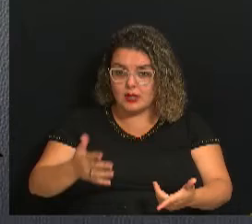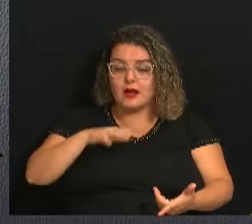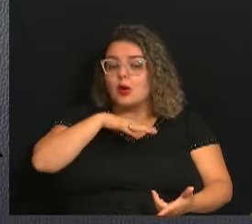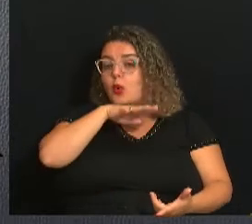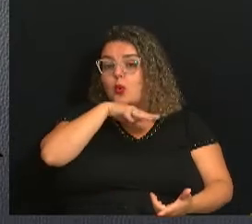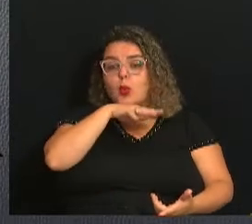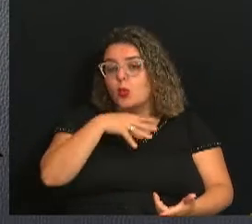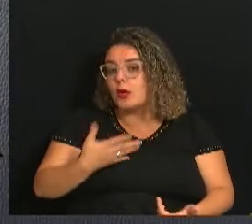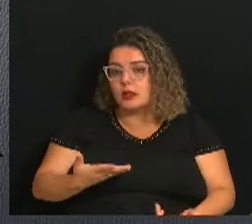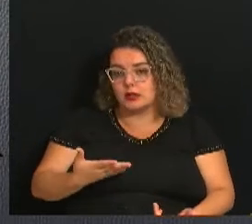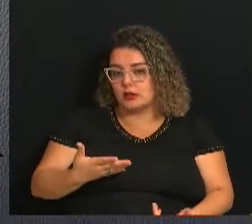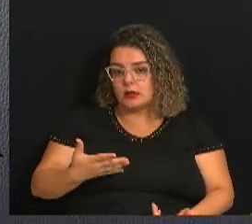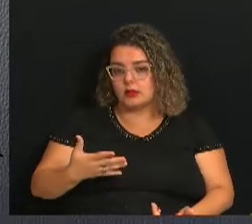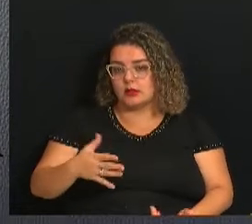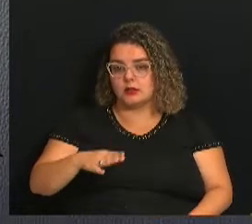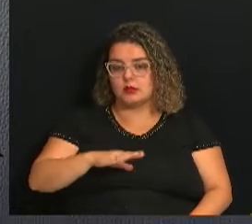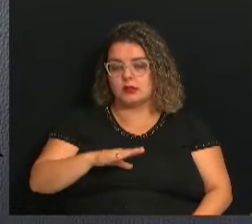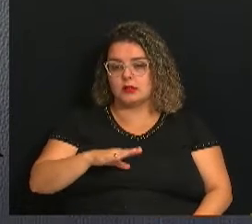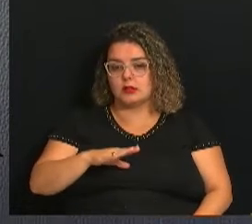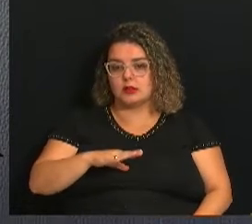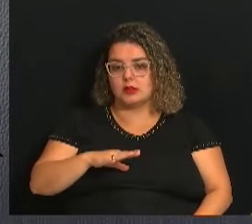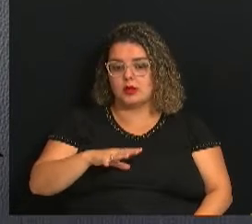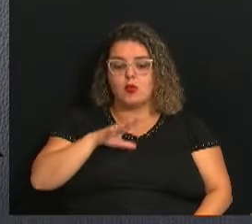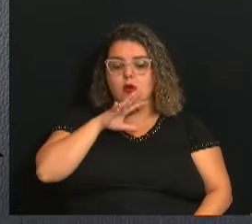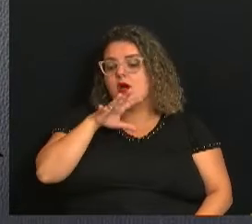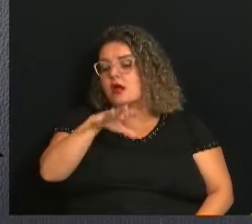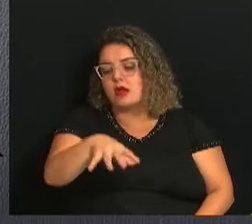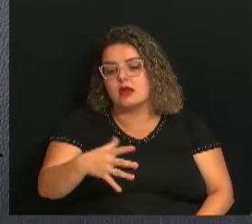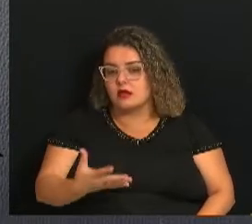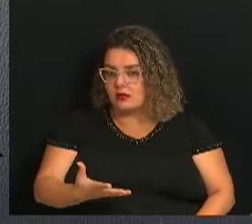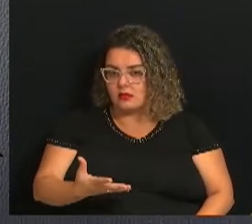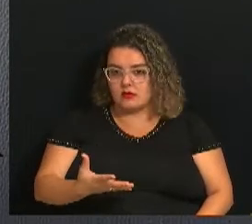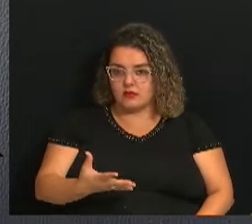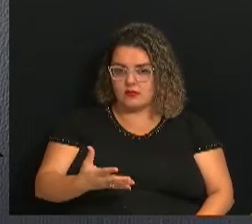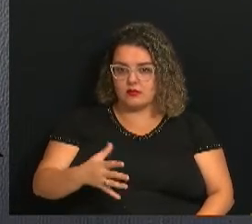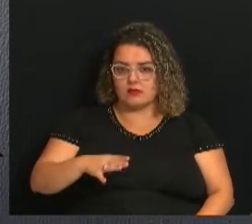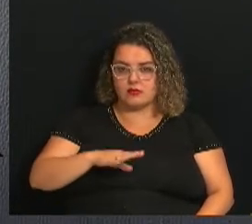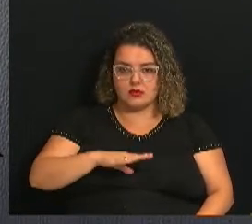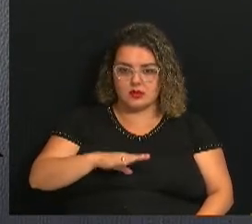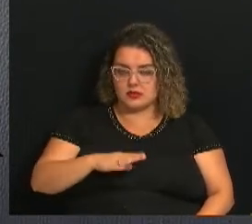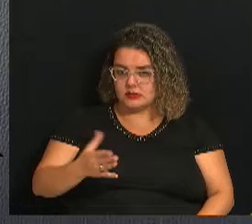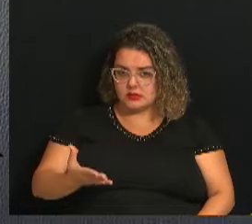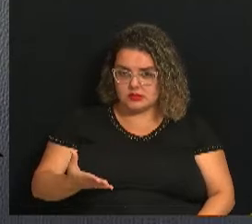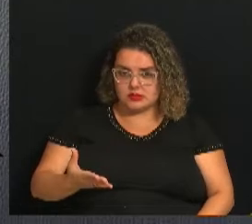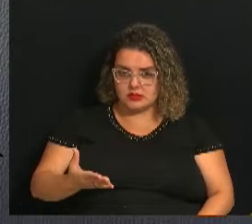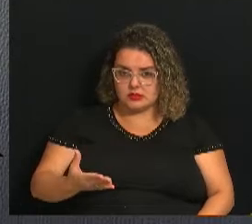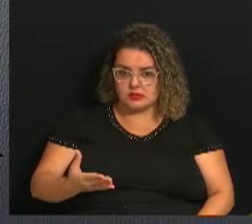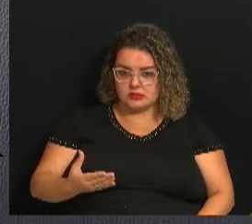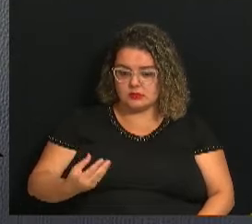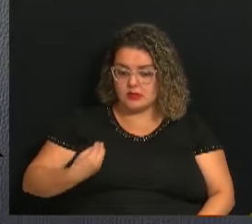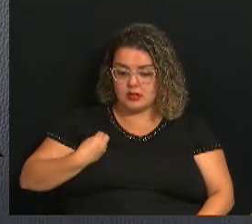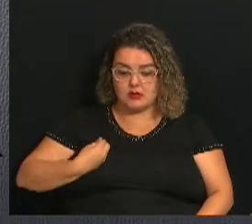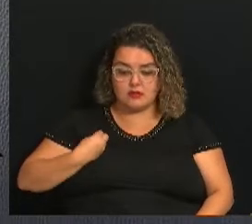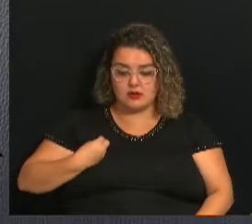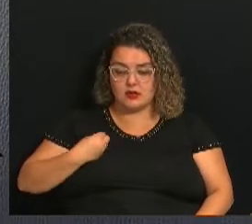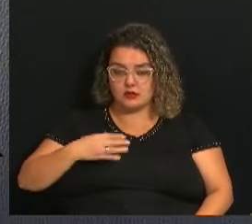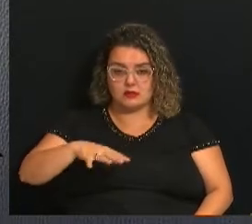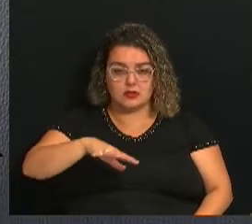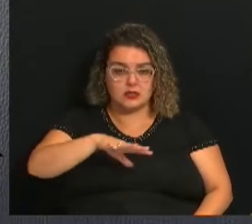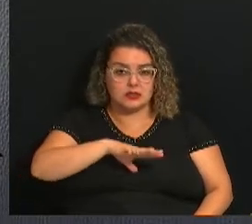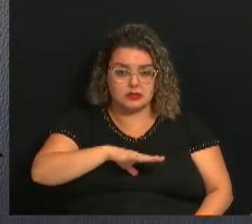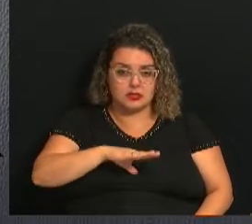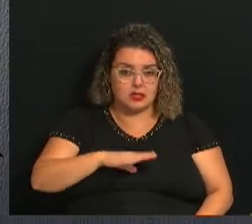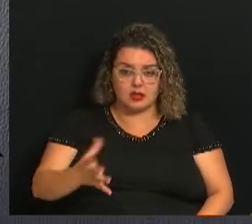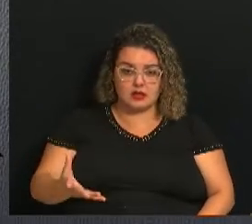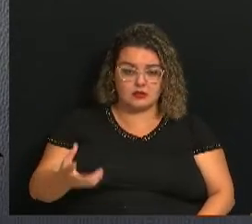é nocivo, né, para a cidade, é nocivo para a vida da cidade, é nocivo para a cultura da cidade, porque